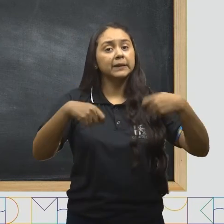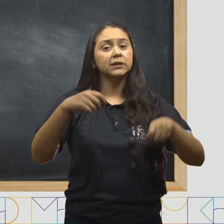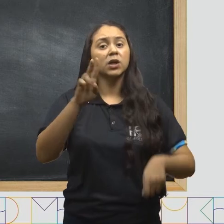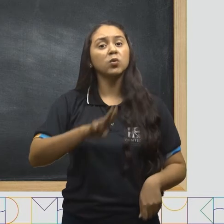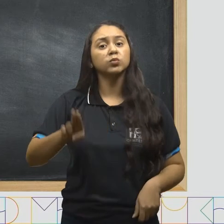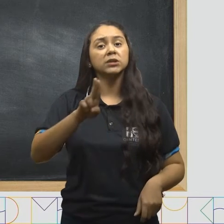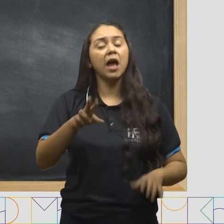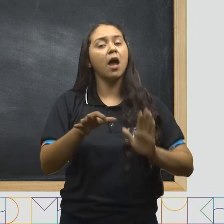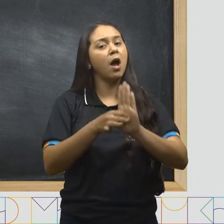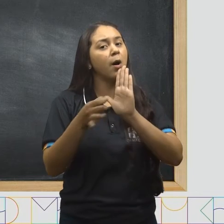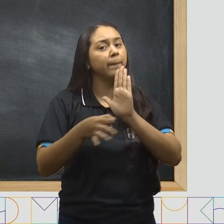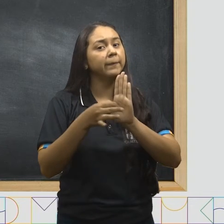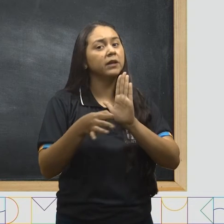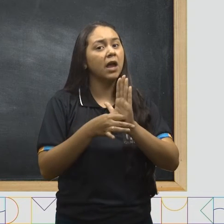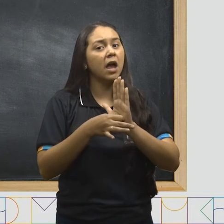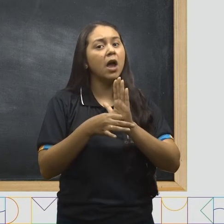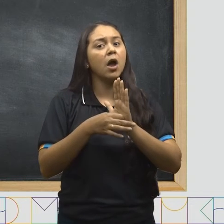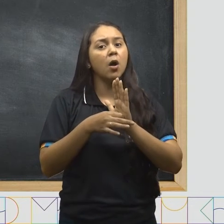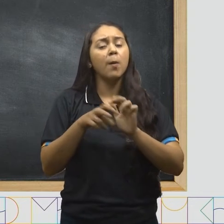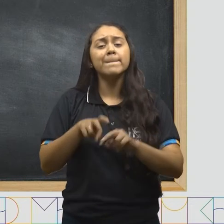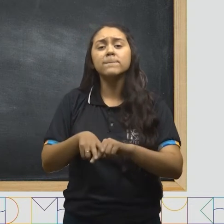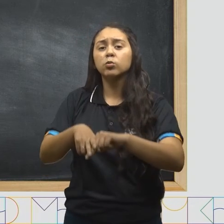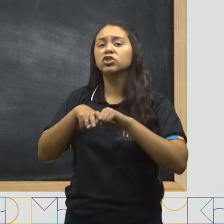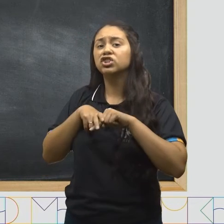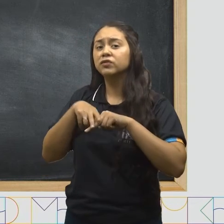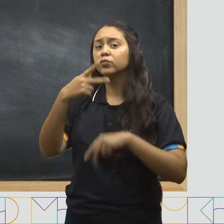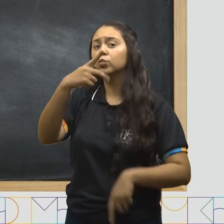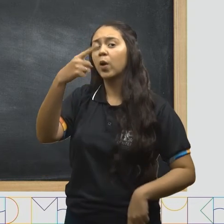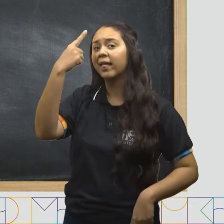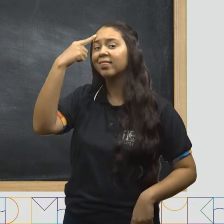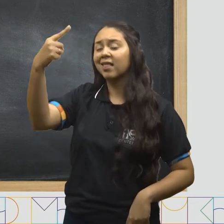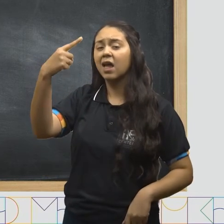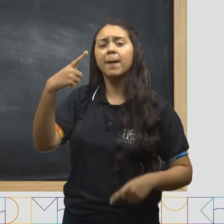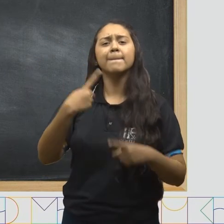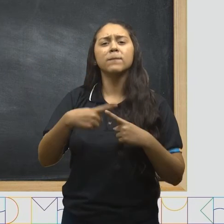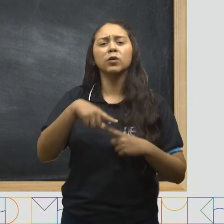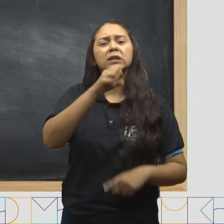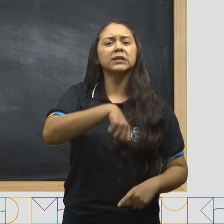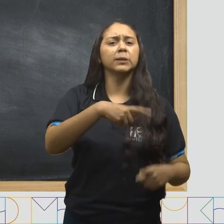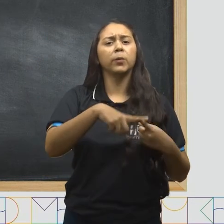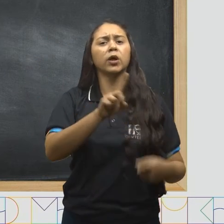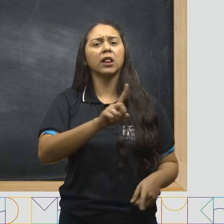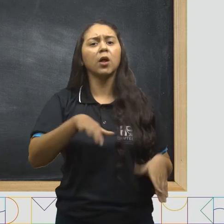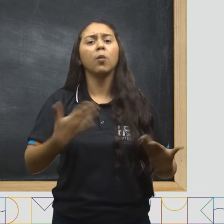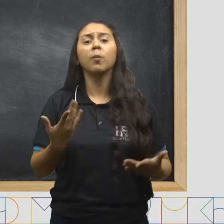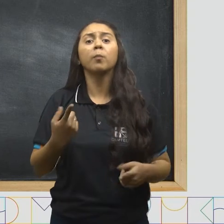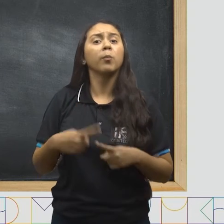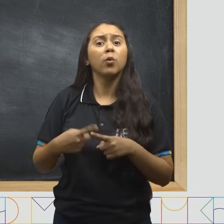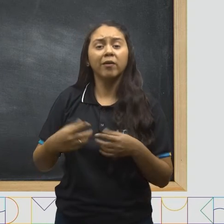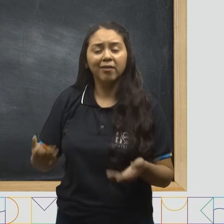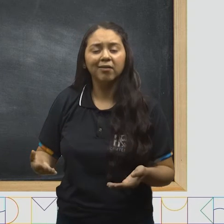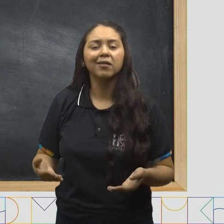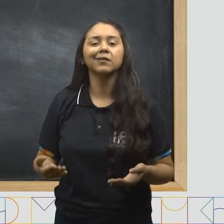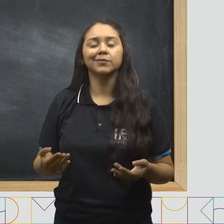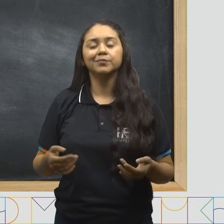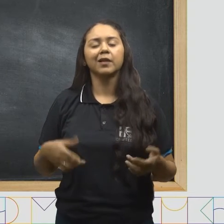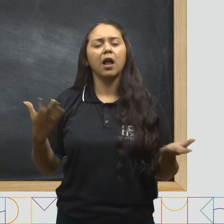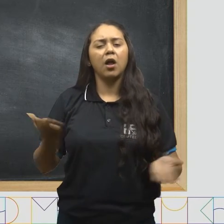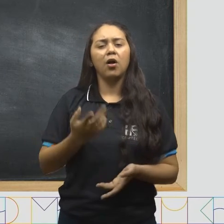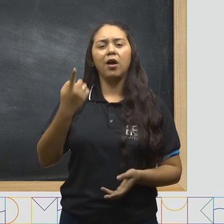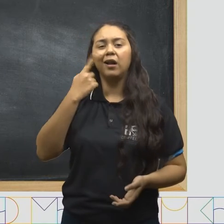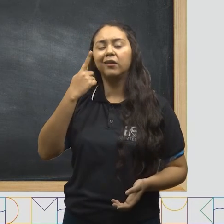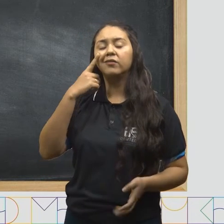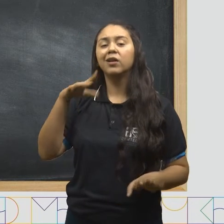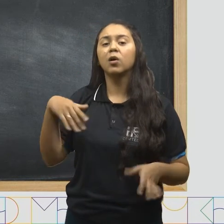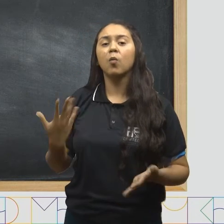necessário usar argumentos, ideias para sustentar a sua opinião. Vamos verificar